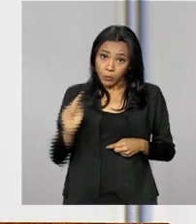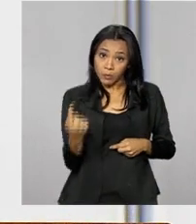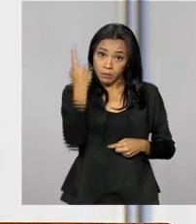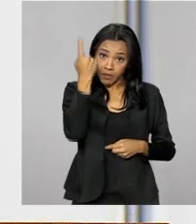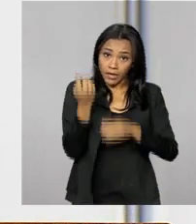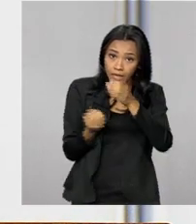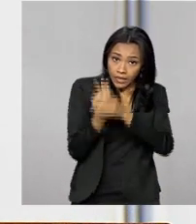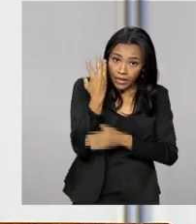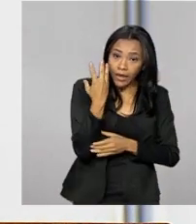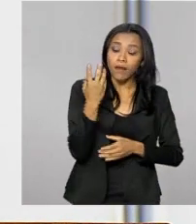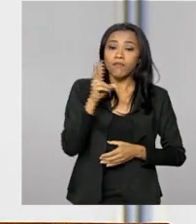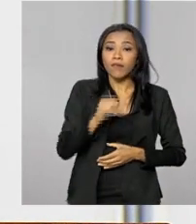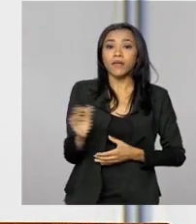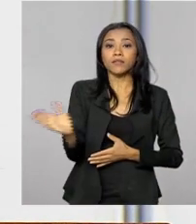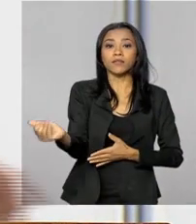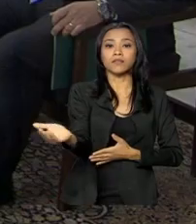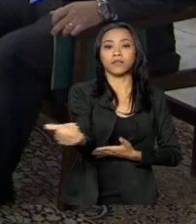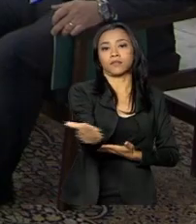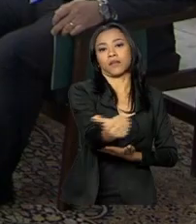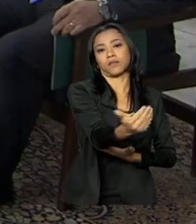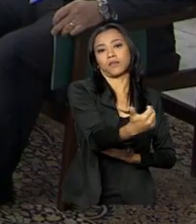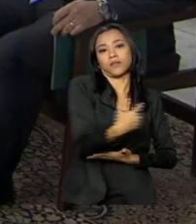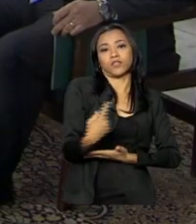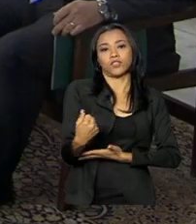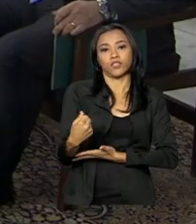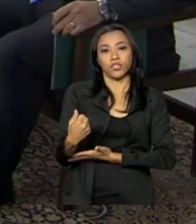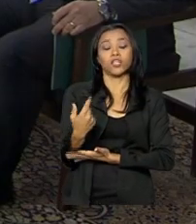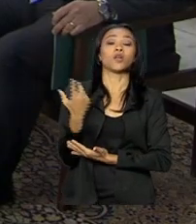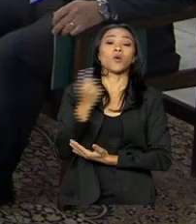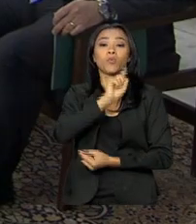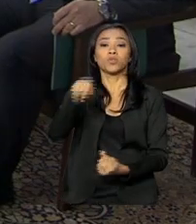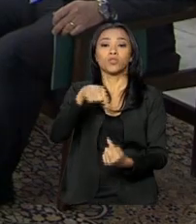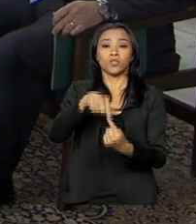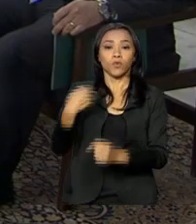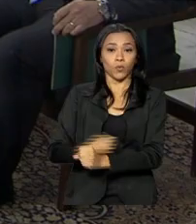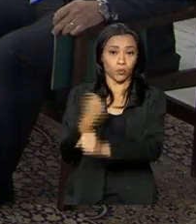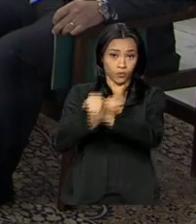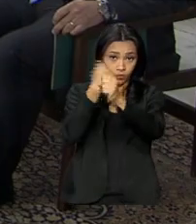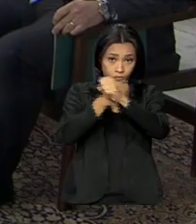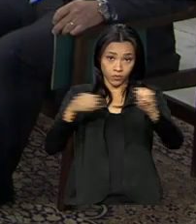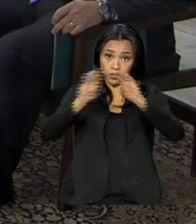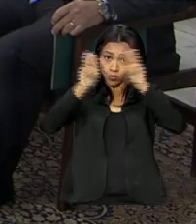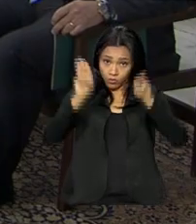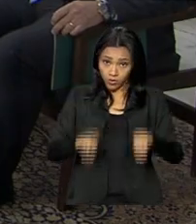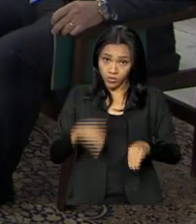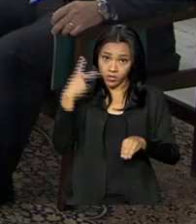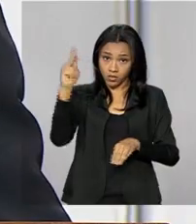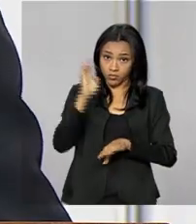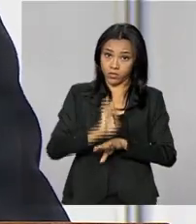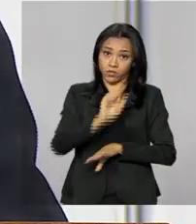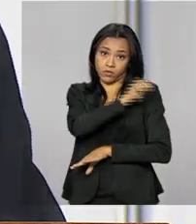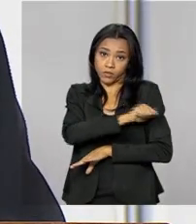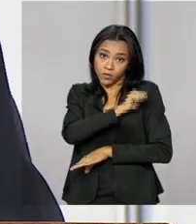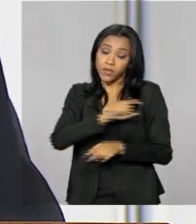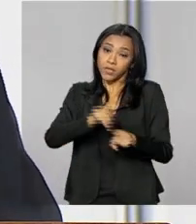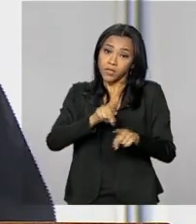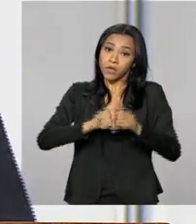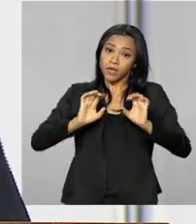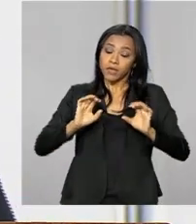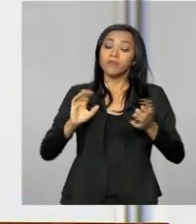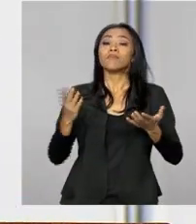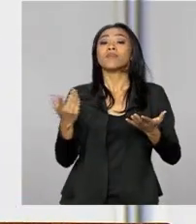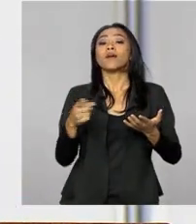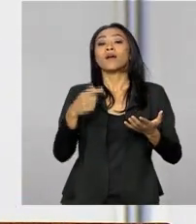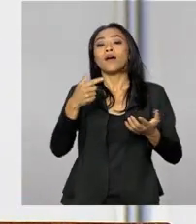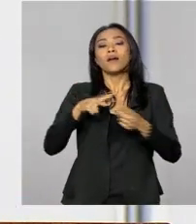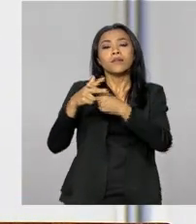ser criada vai captar recursos para a reconstrução do museu nacional e recomposição do seu acervo segundo ele a idéia